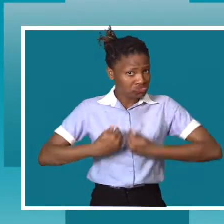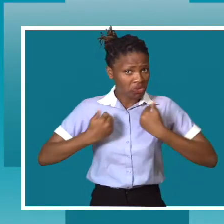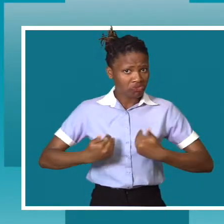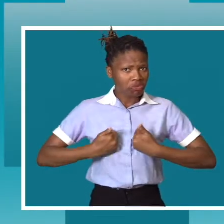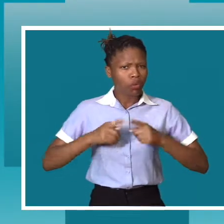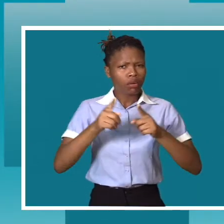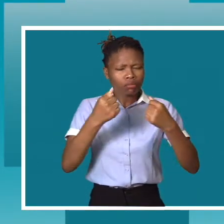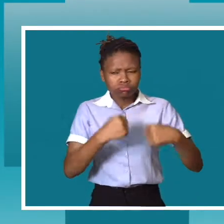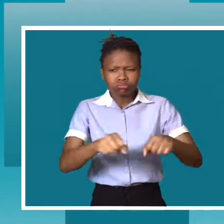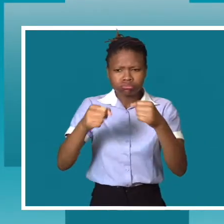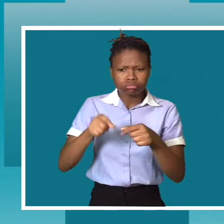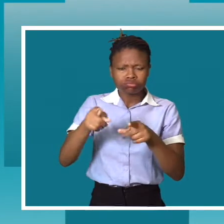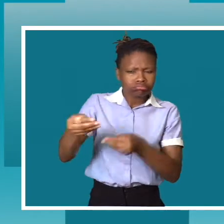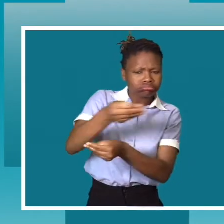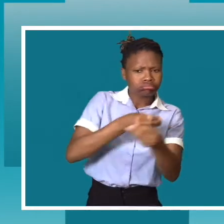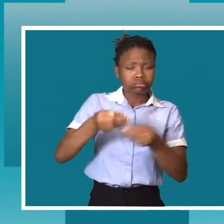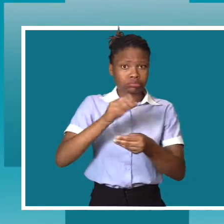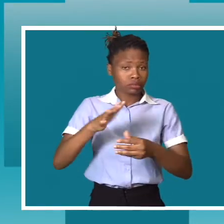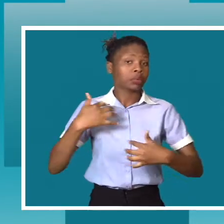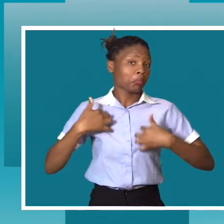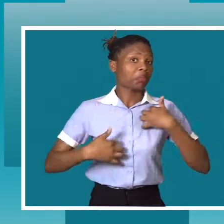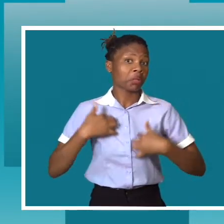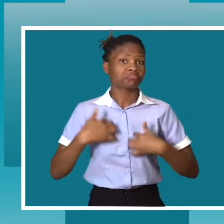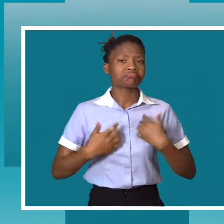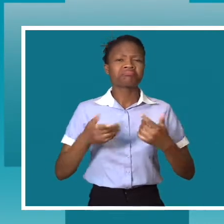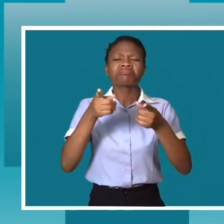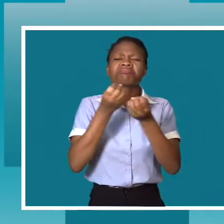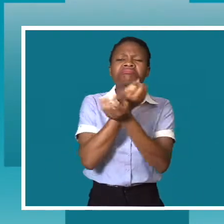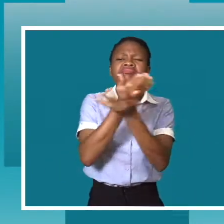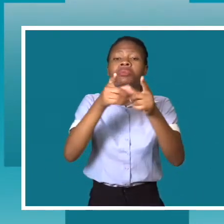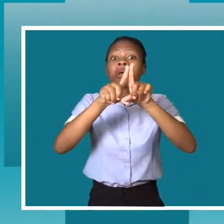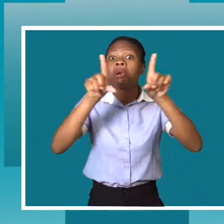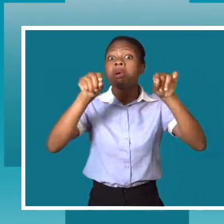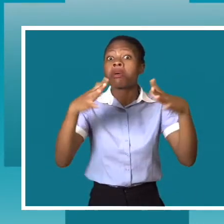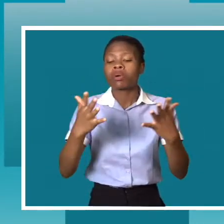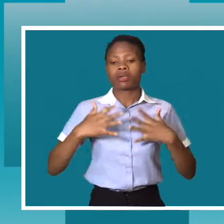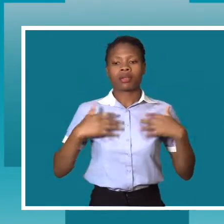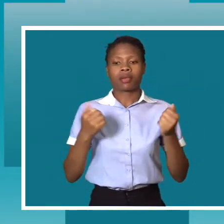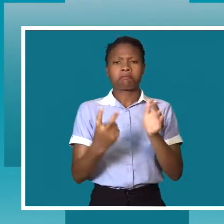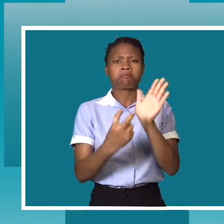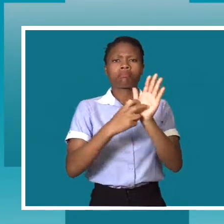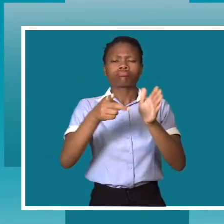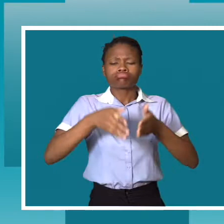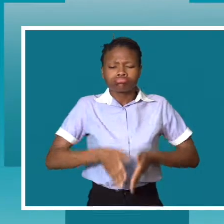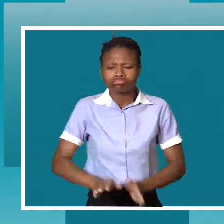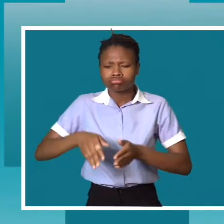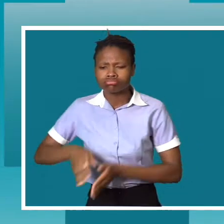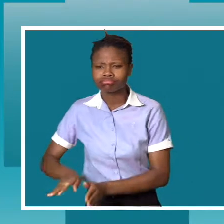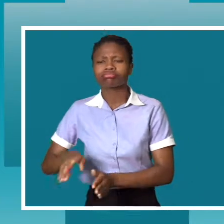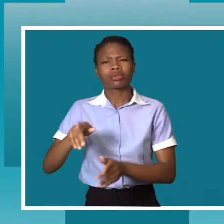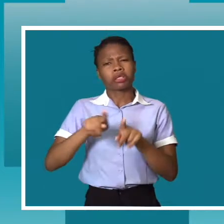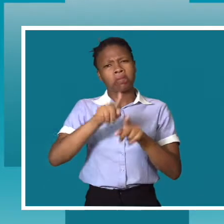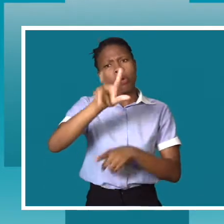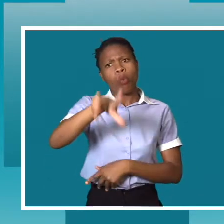Mas como estes jovens se tornaram ativistas, interessaram-se em partilhar informações sobre saúde sexual